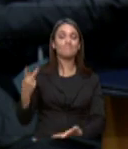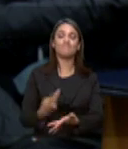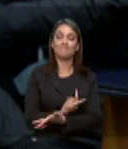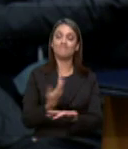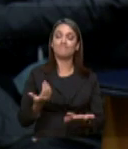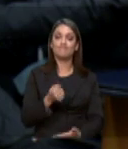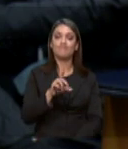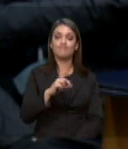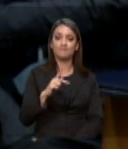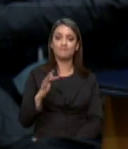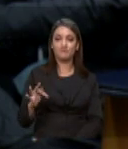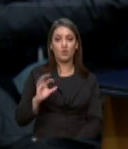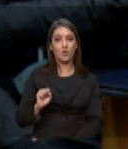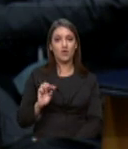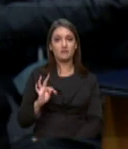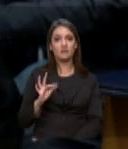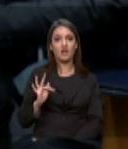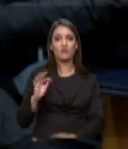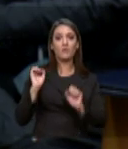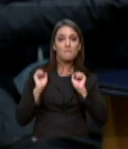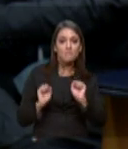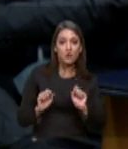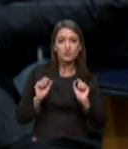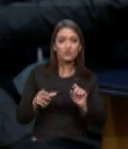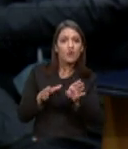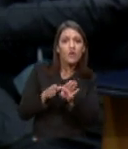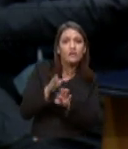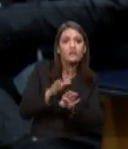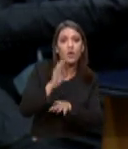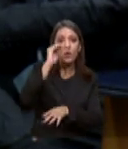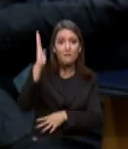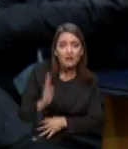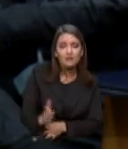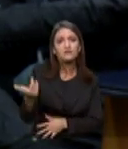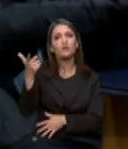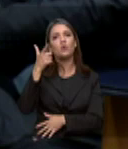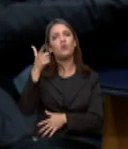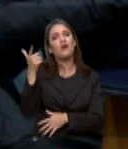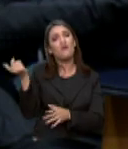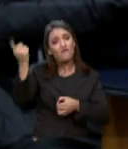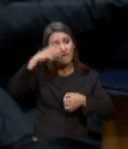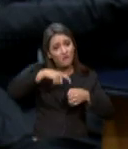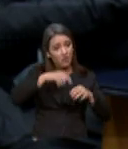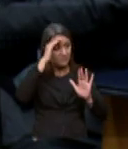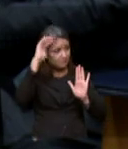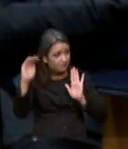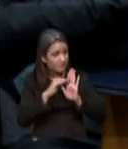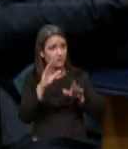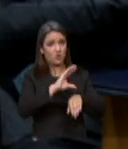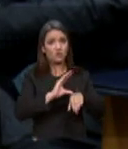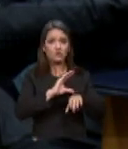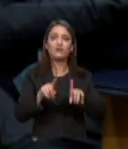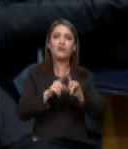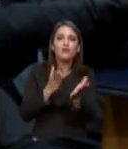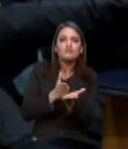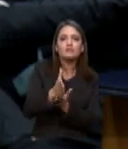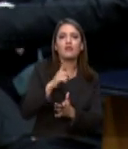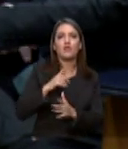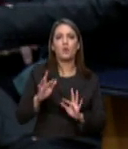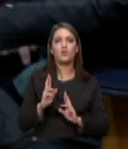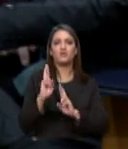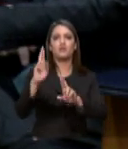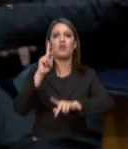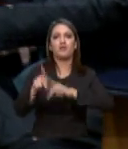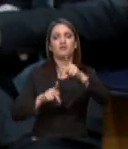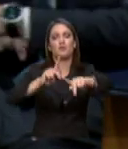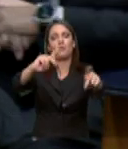nessa DPF, o STF pode orientar o Brasil a voltar a caminhar em direção à Constituição Federal e, com isso, restabelecer a esperança do